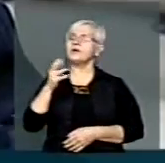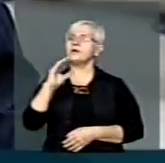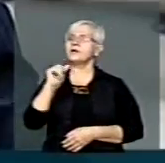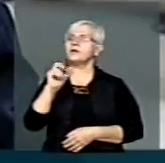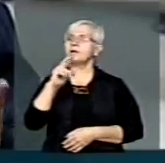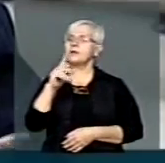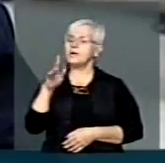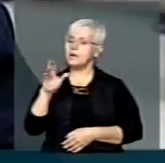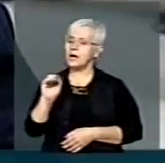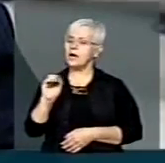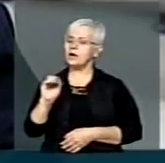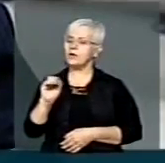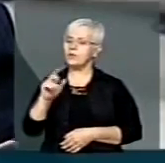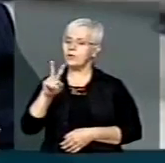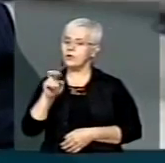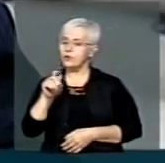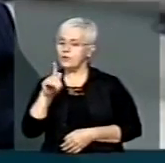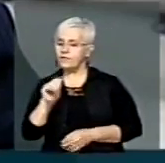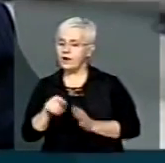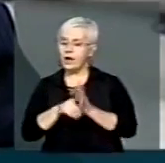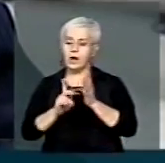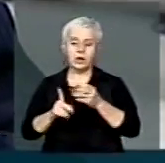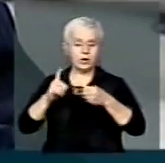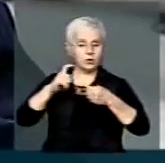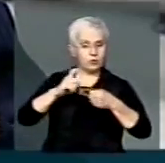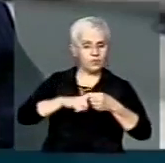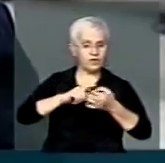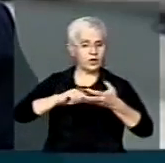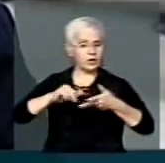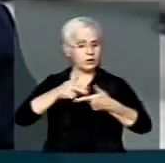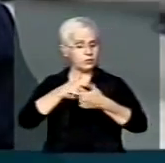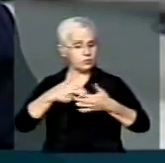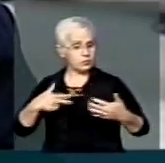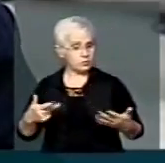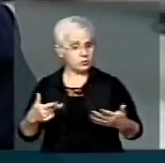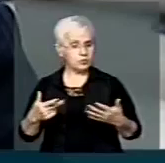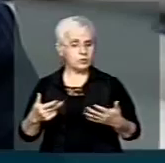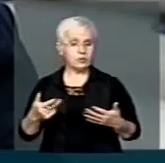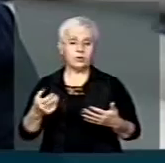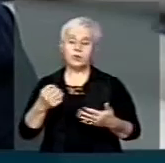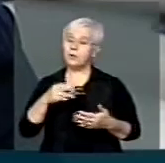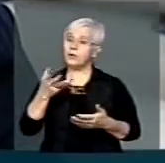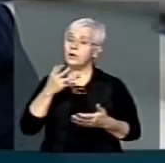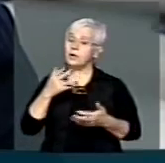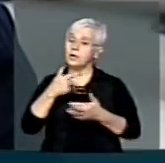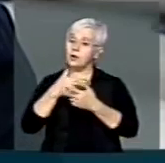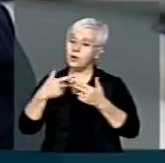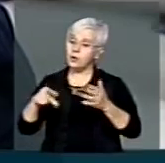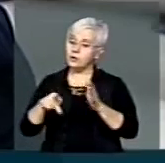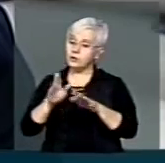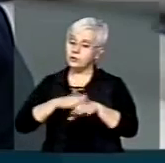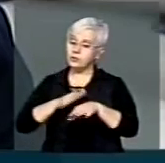é só querer convênios, é só querer, ou seja, ações